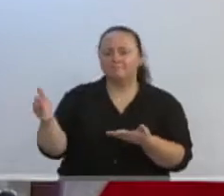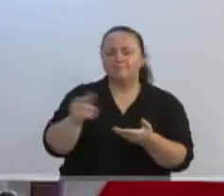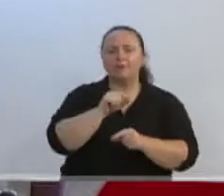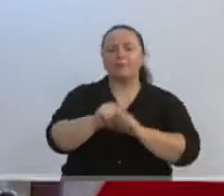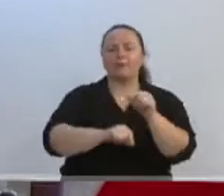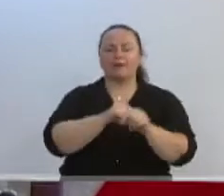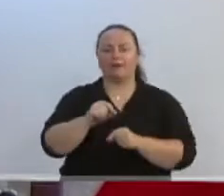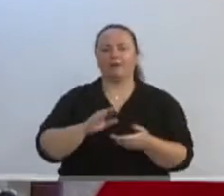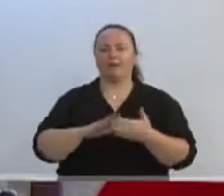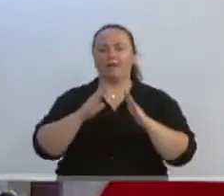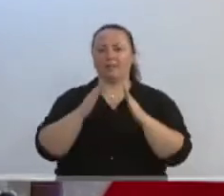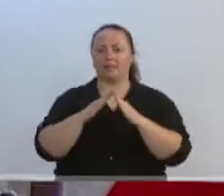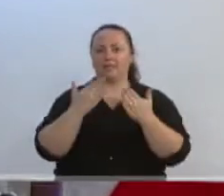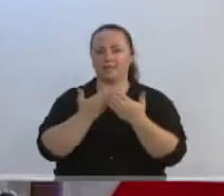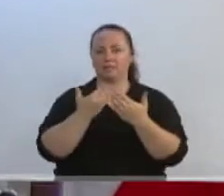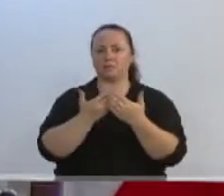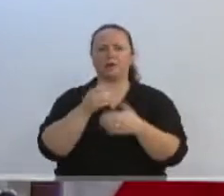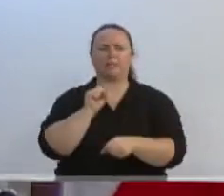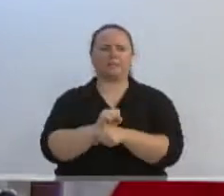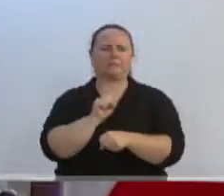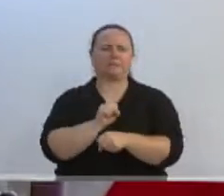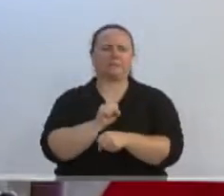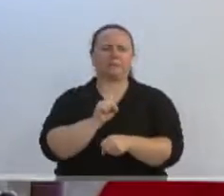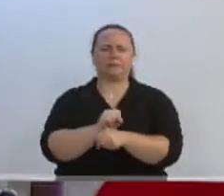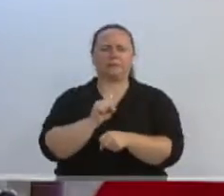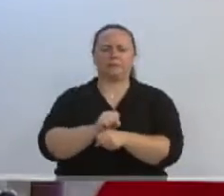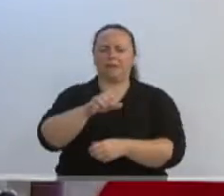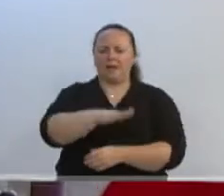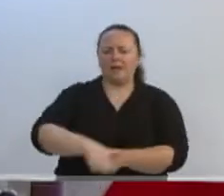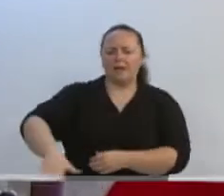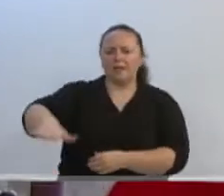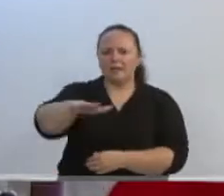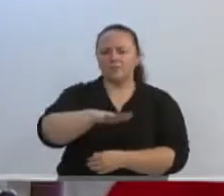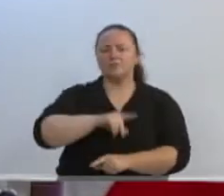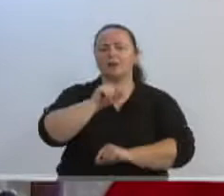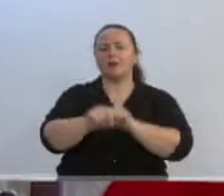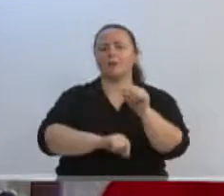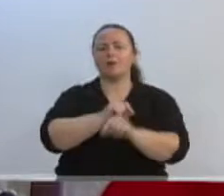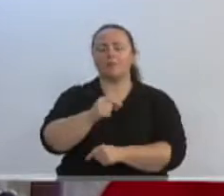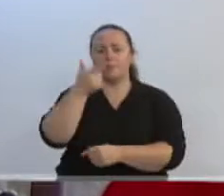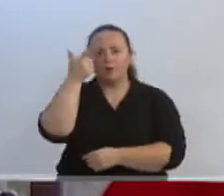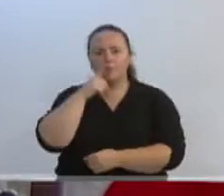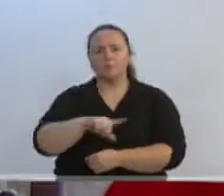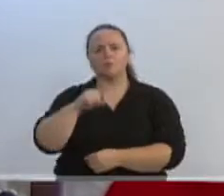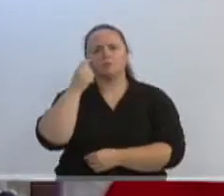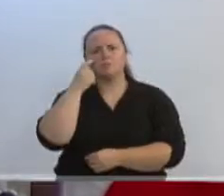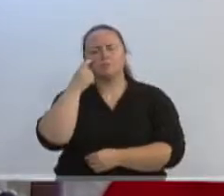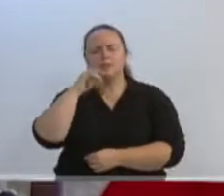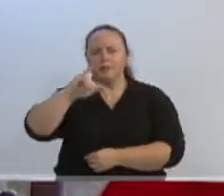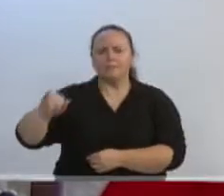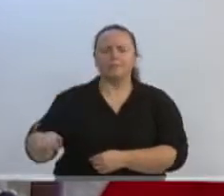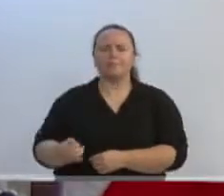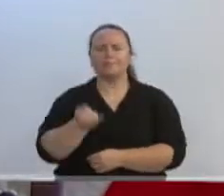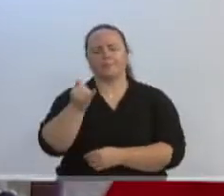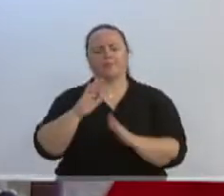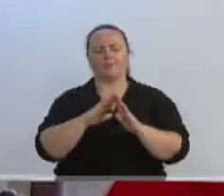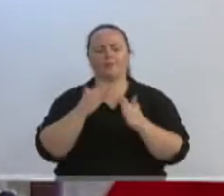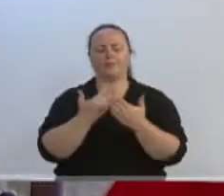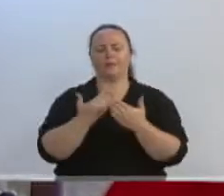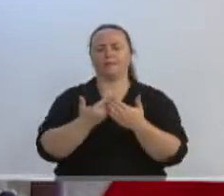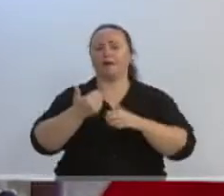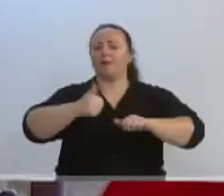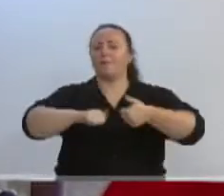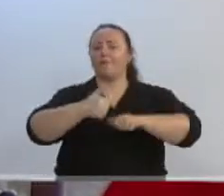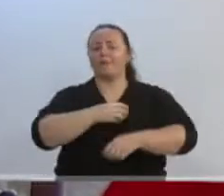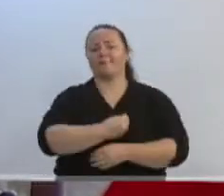que estão aguardando durante muito tempo ali naquela região, para que possam ver e utilizar aquela escola como qualidade